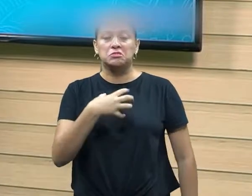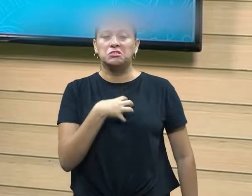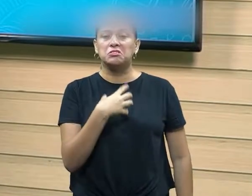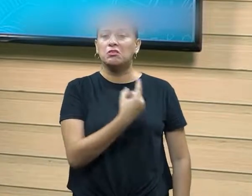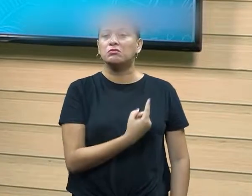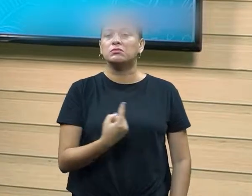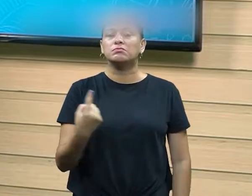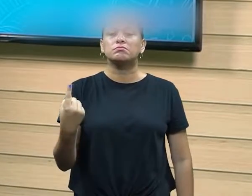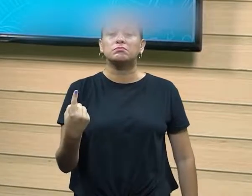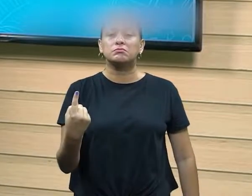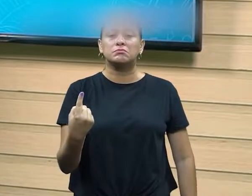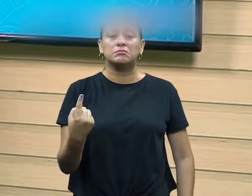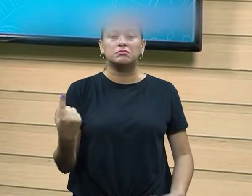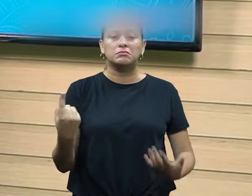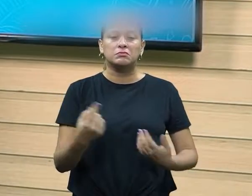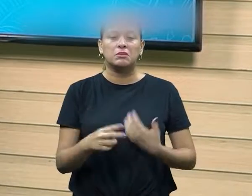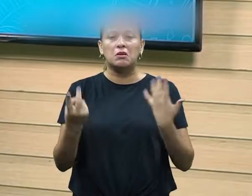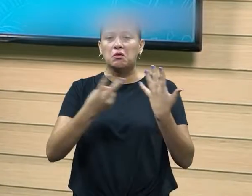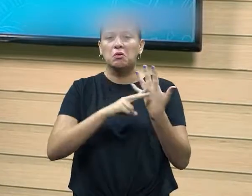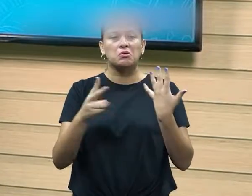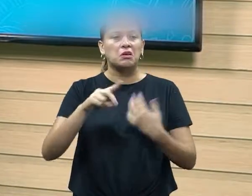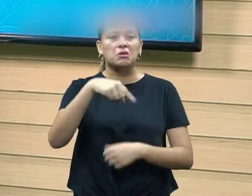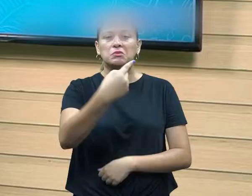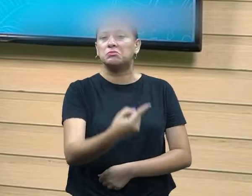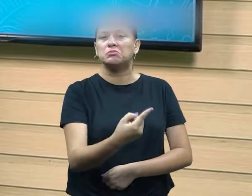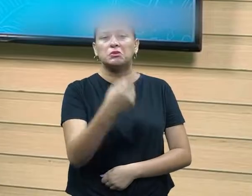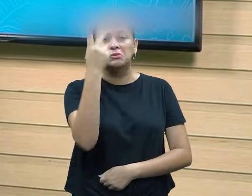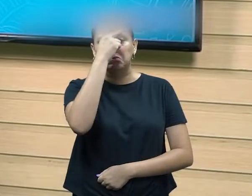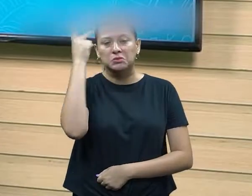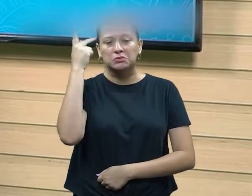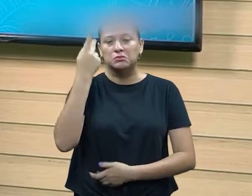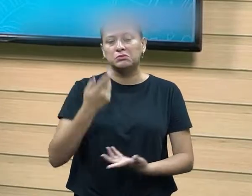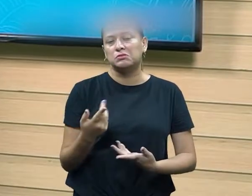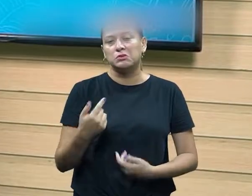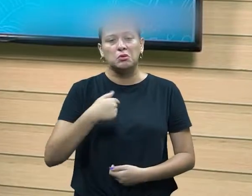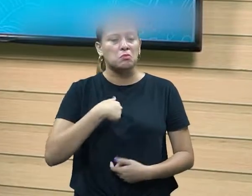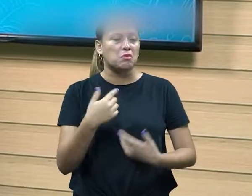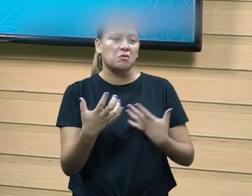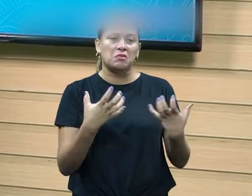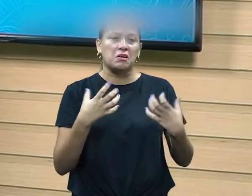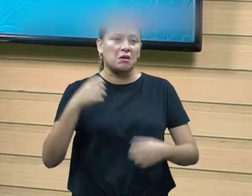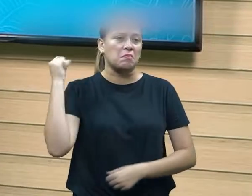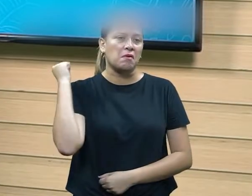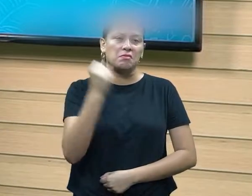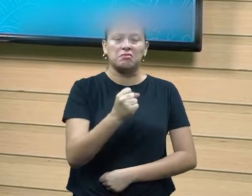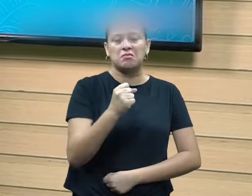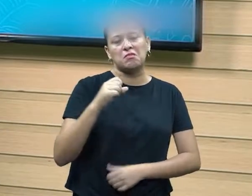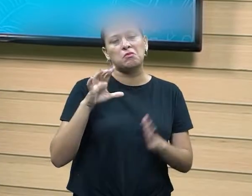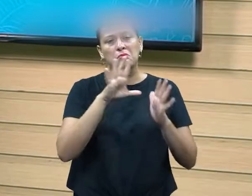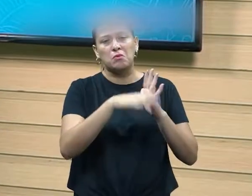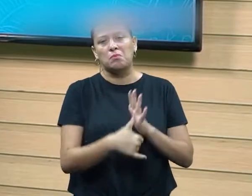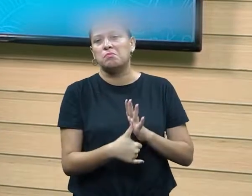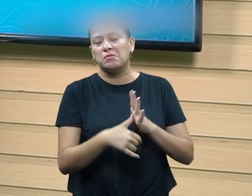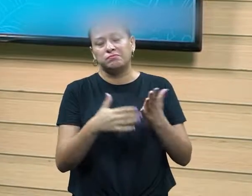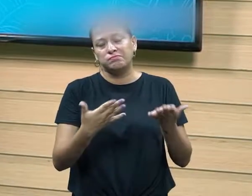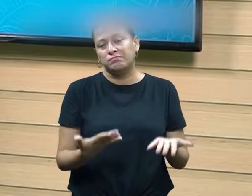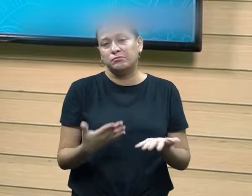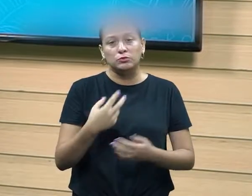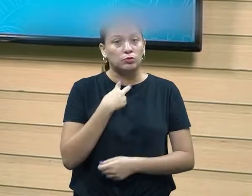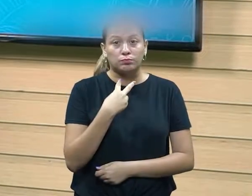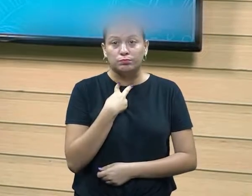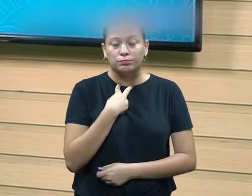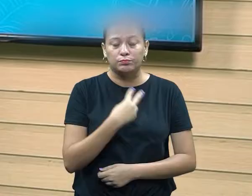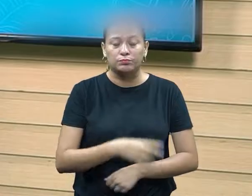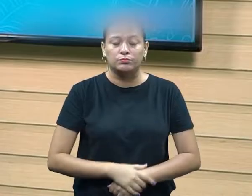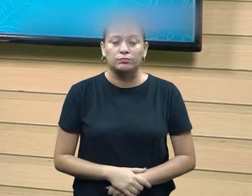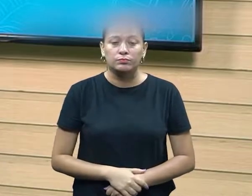sair prejudicando o outro com o meu bem entender, matando, roubando, prejudicando o outro. Esses